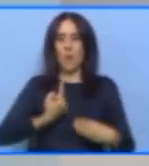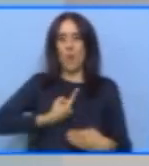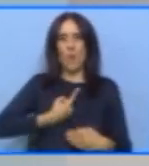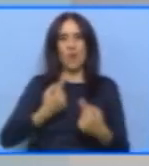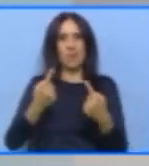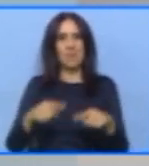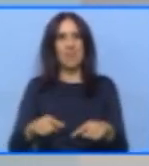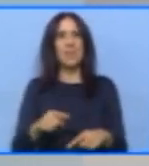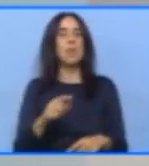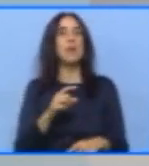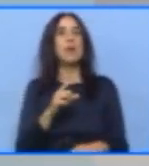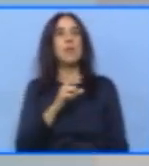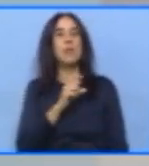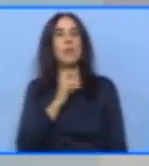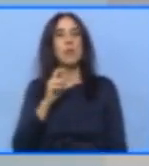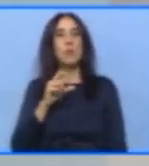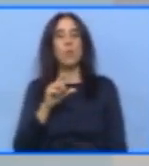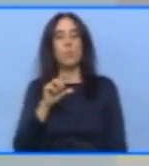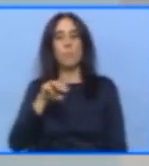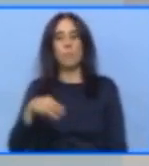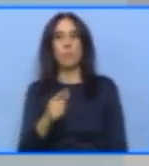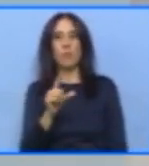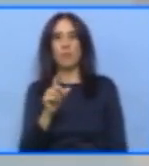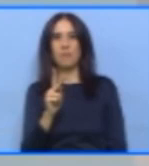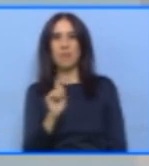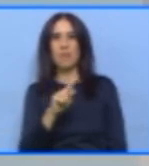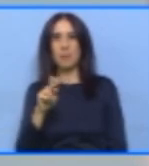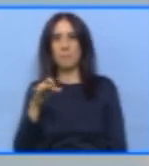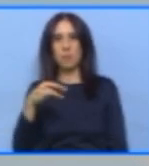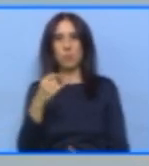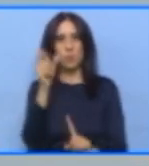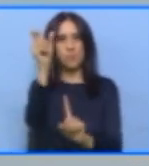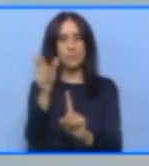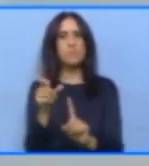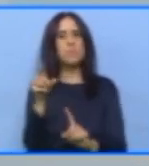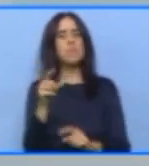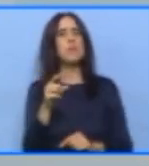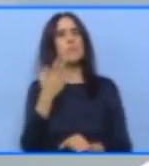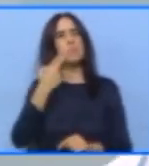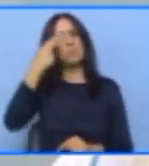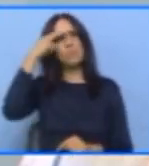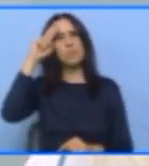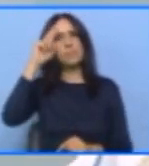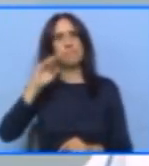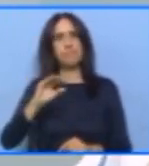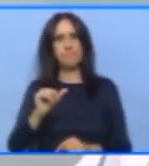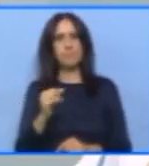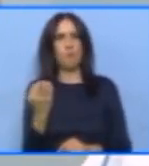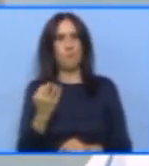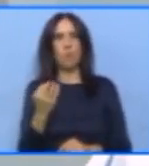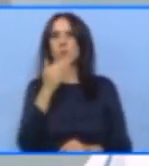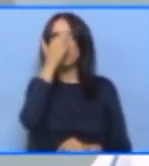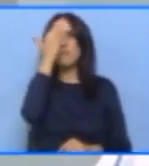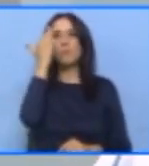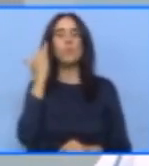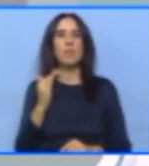desempenham. Dom Manuel Vieira Pinto, em Moçambique também, foi alguém que enfrentou